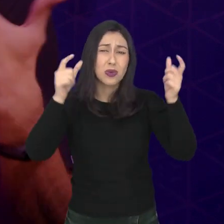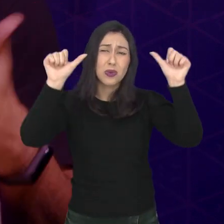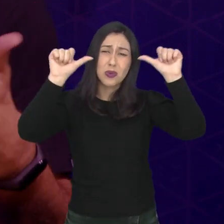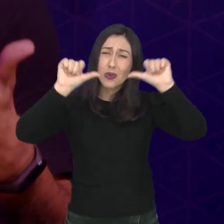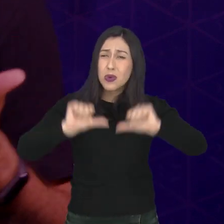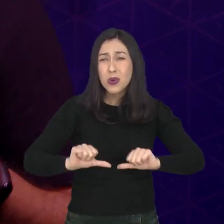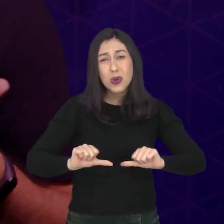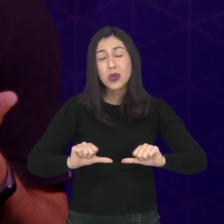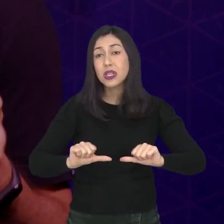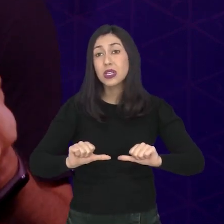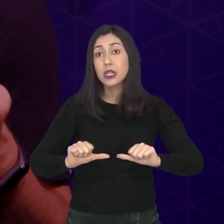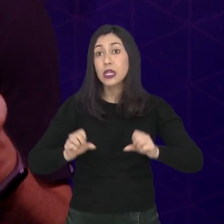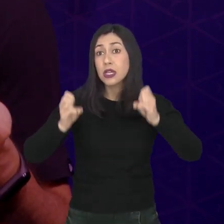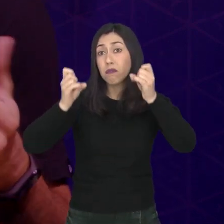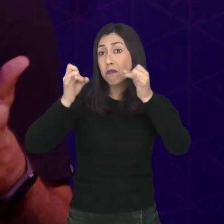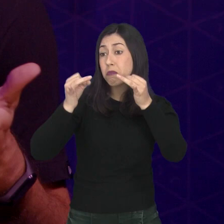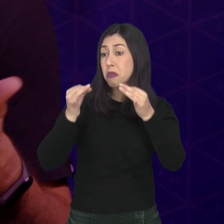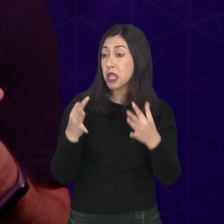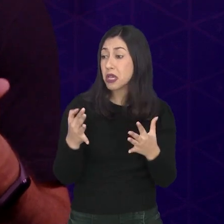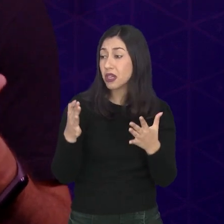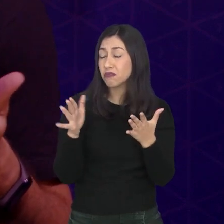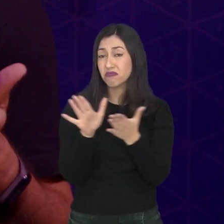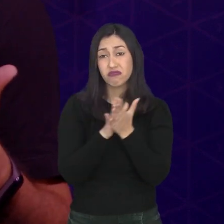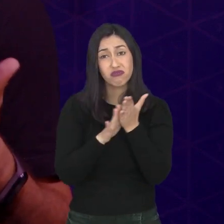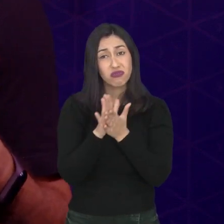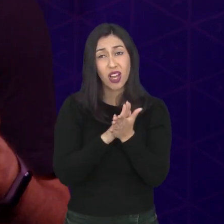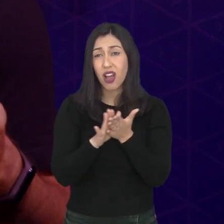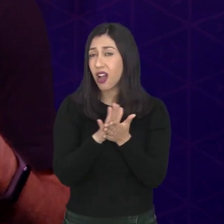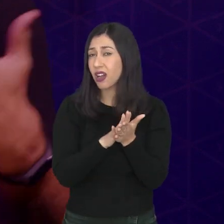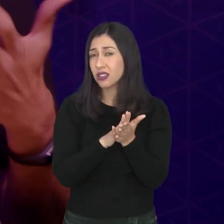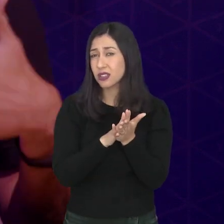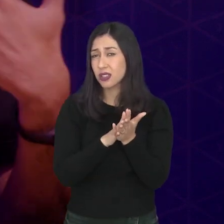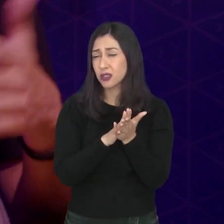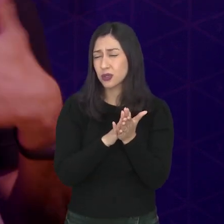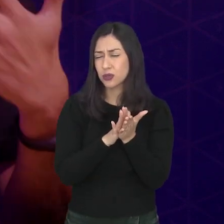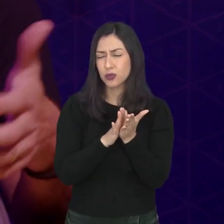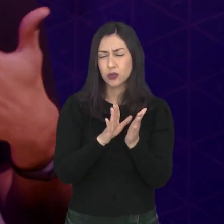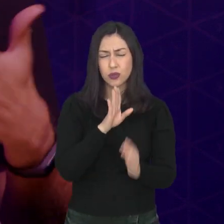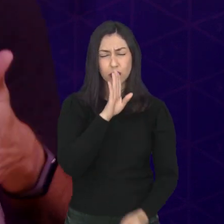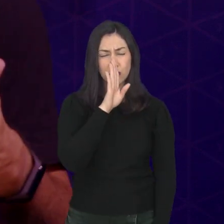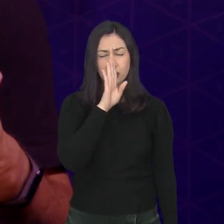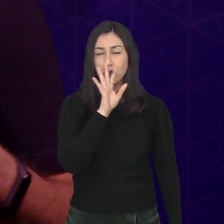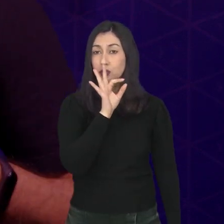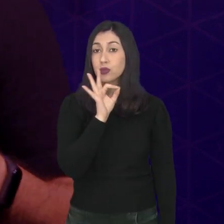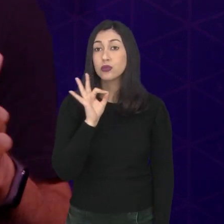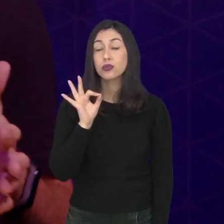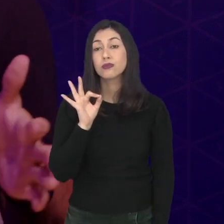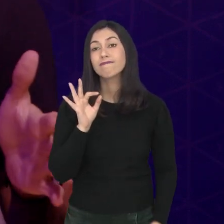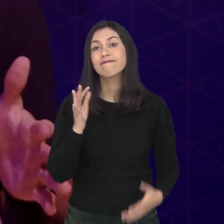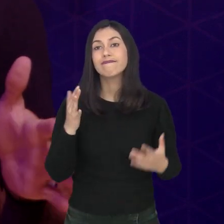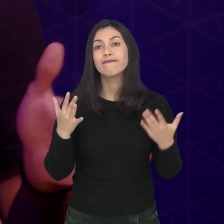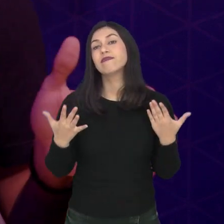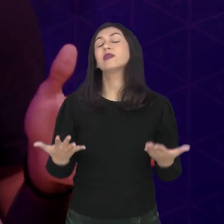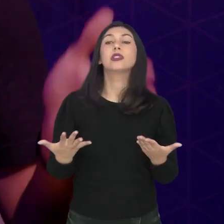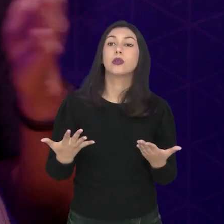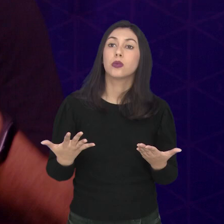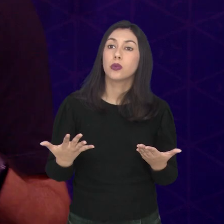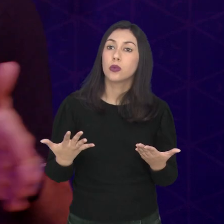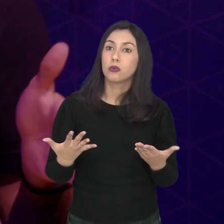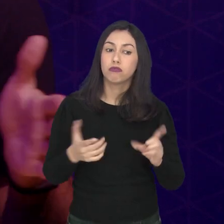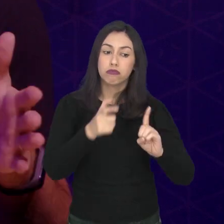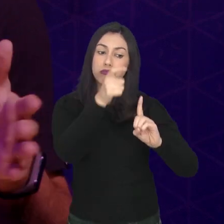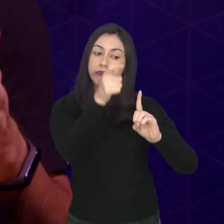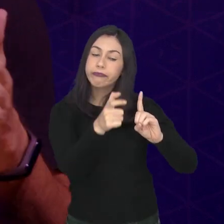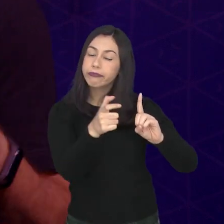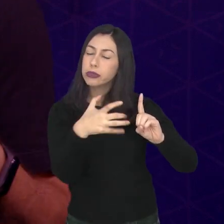não conta mais o que acontece na escola para os pais, né? Ela não fala as atividades da escola. Então, esse